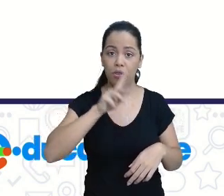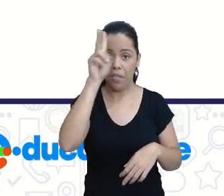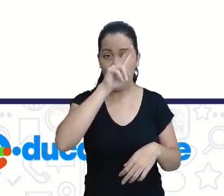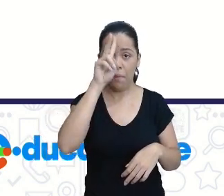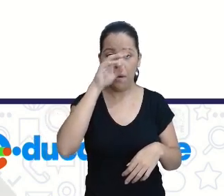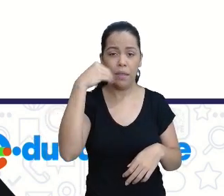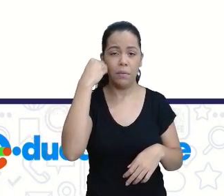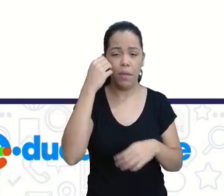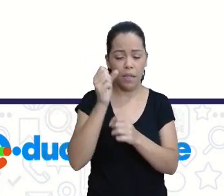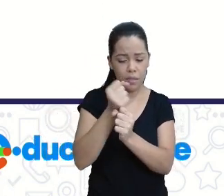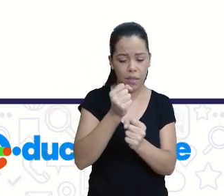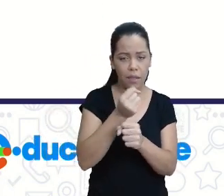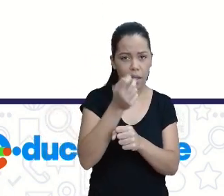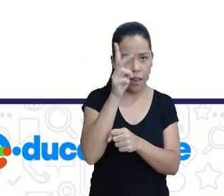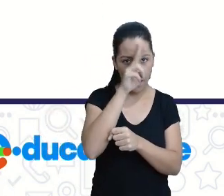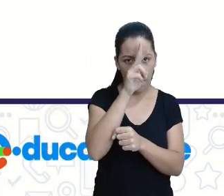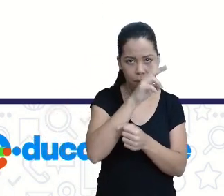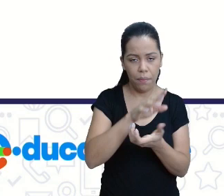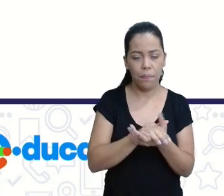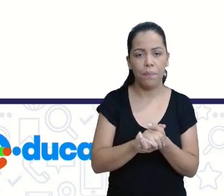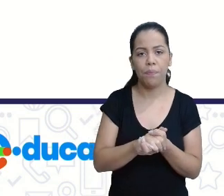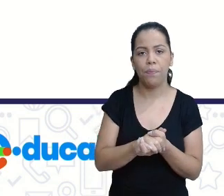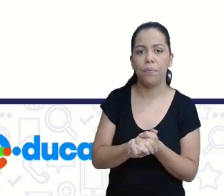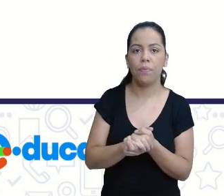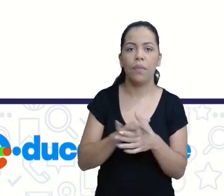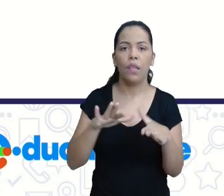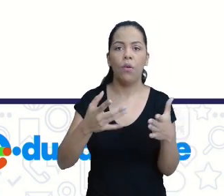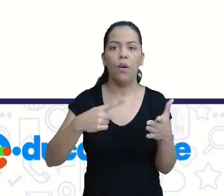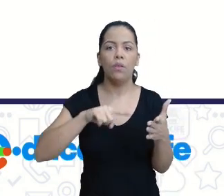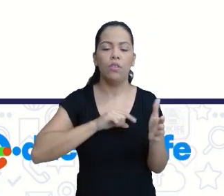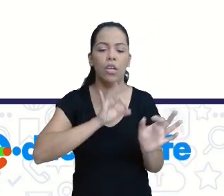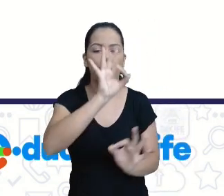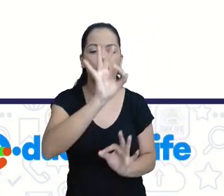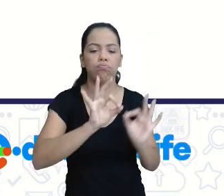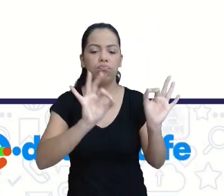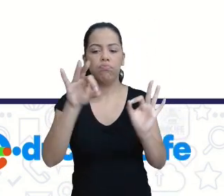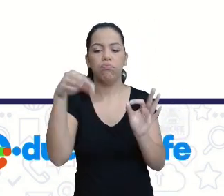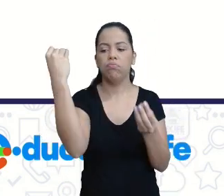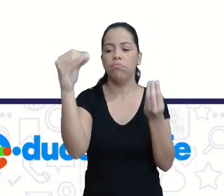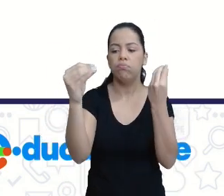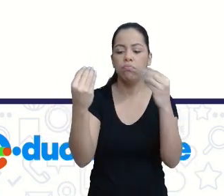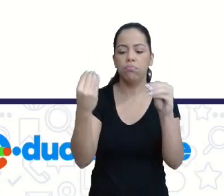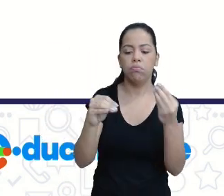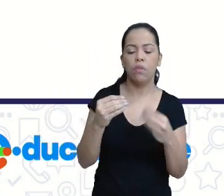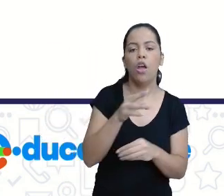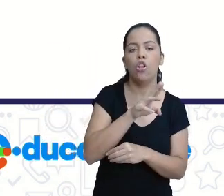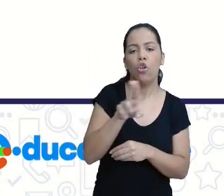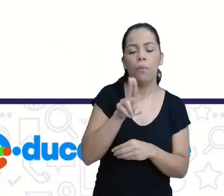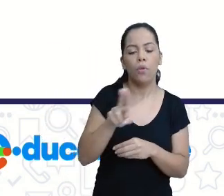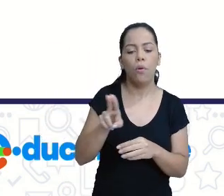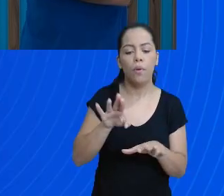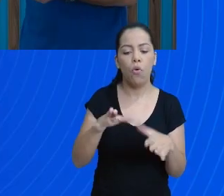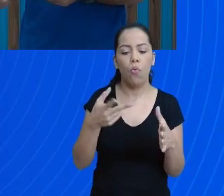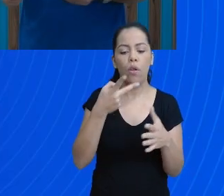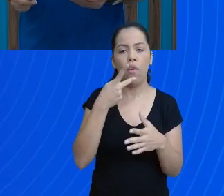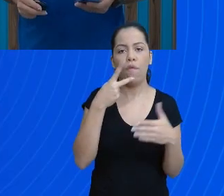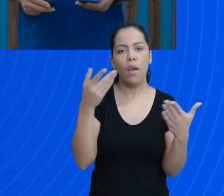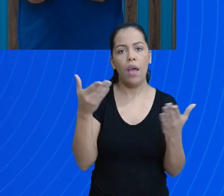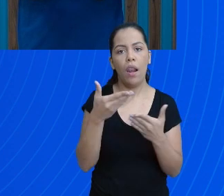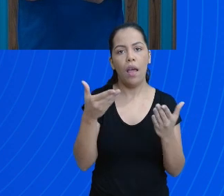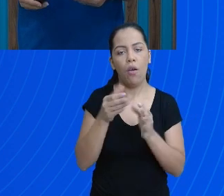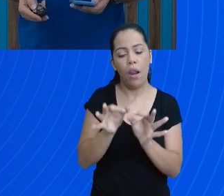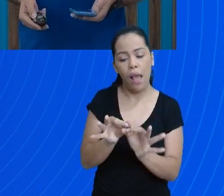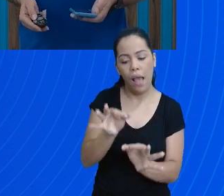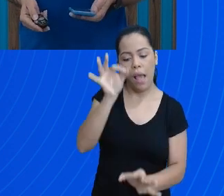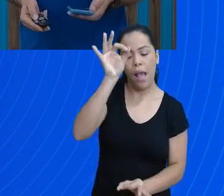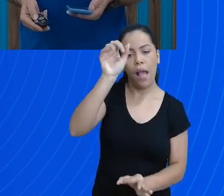certo? Então, quando a gente dá o nome de todos esses elementos aí, a gente observa que quando eu chamo a altura, eu